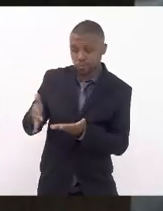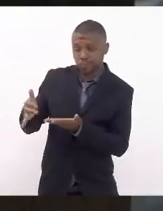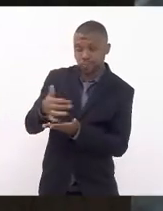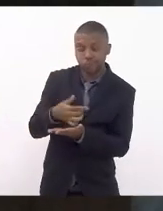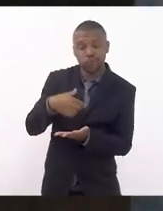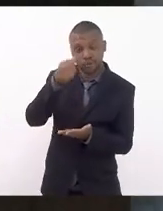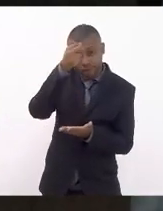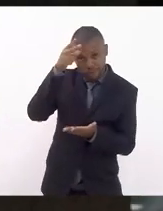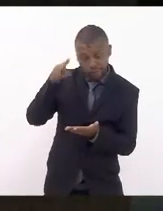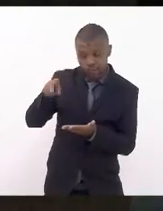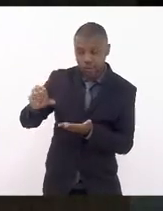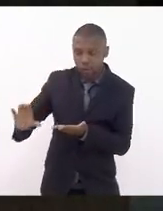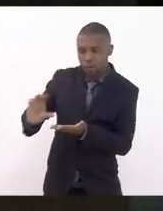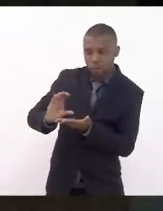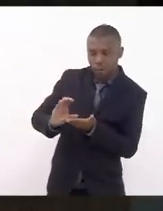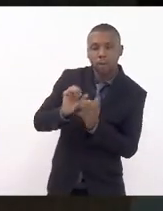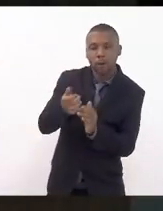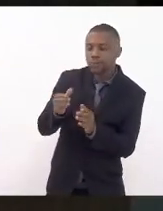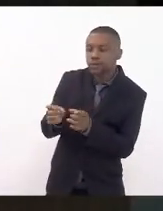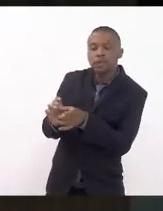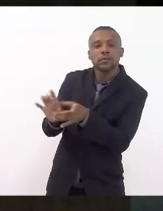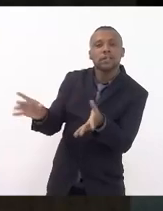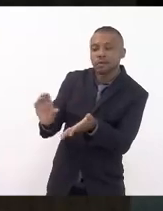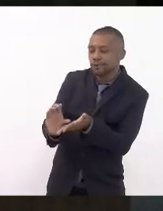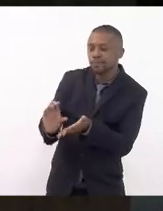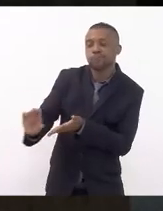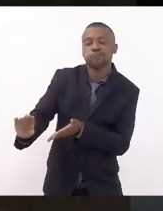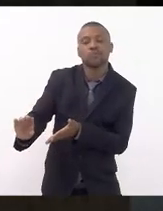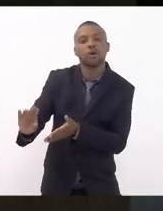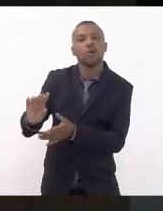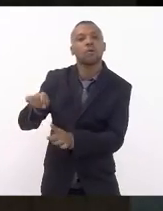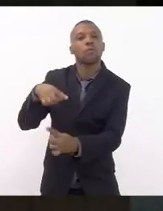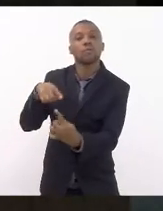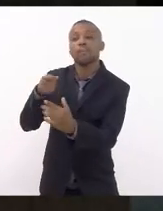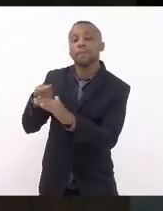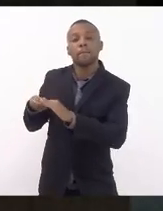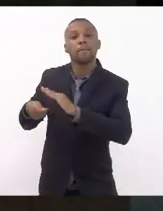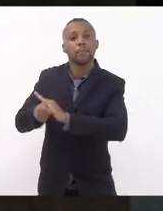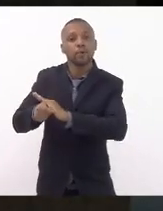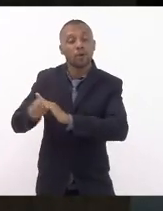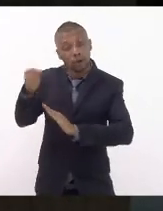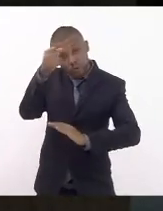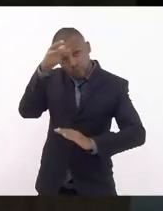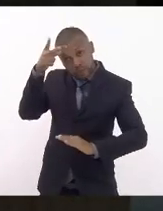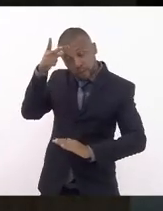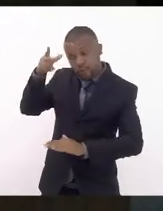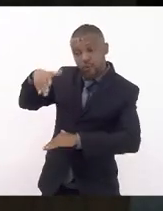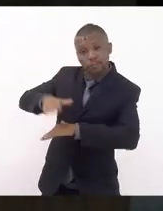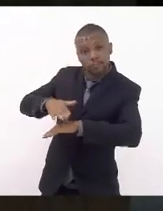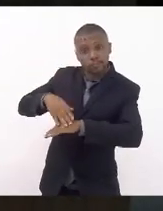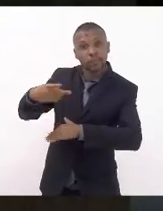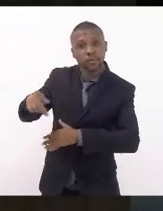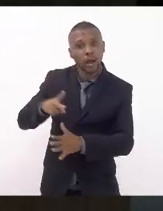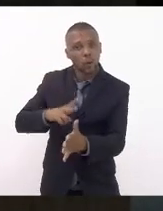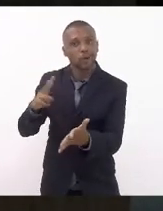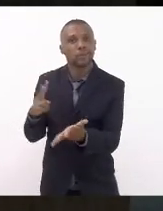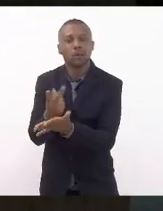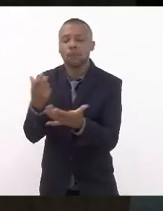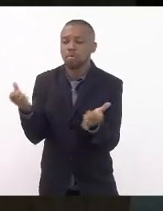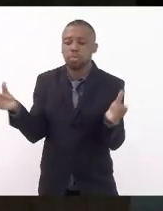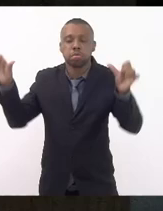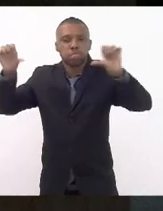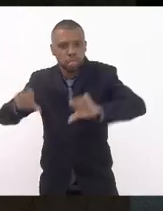ser investido exatamente no município objeto da calamidade pública. Assim, pois, senhor presidente,